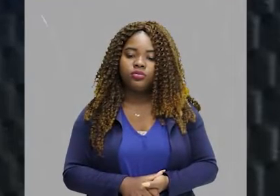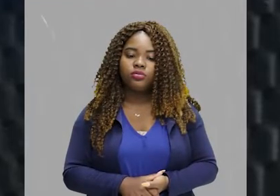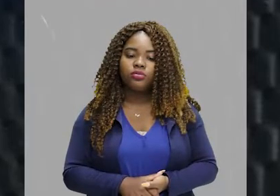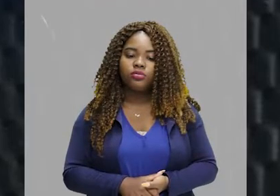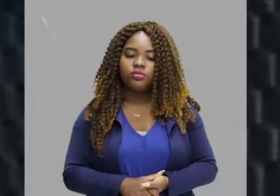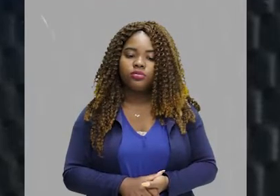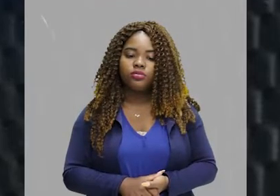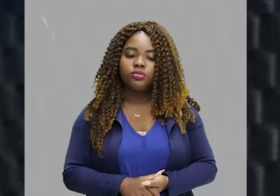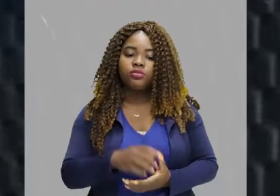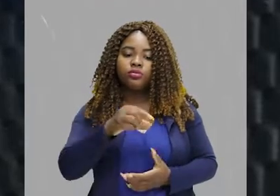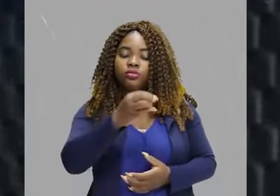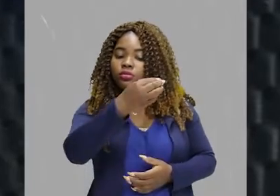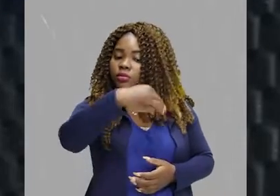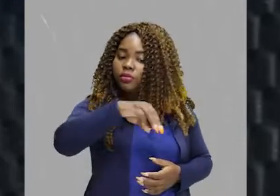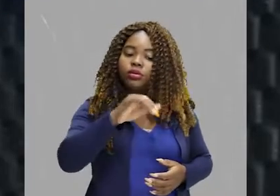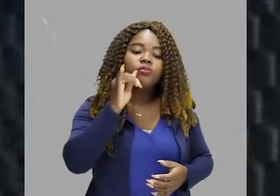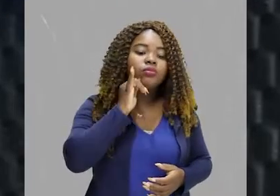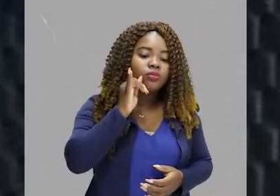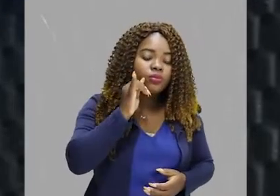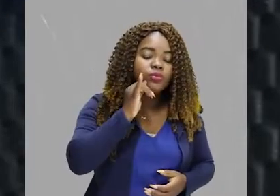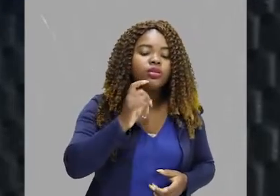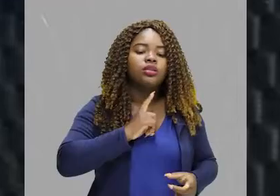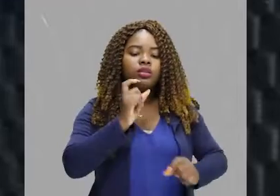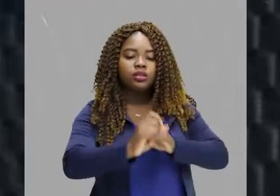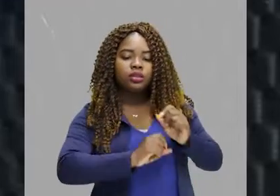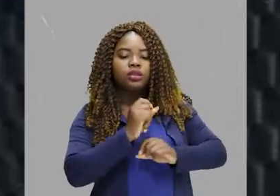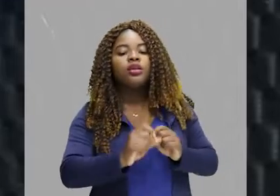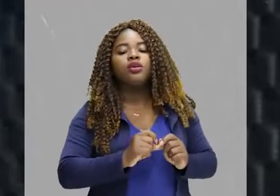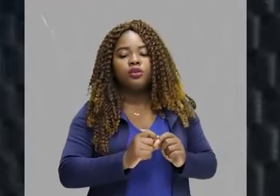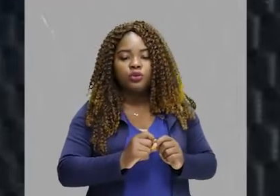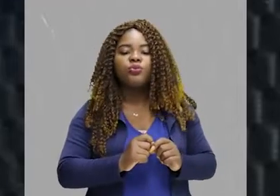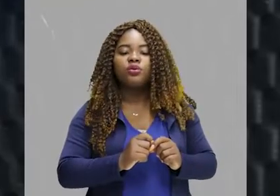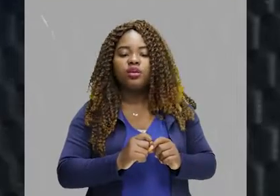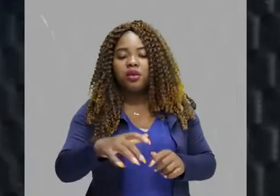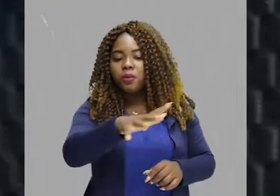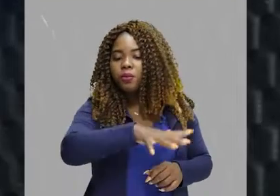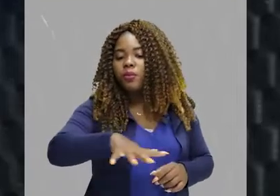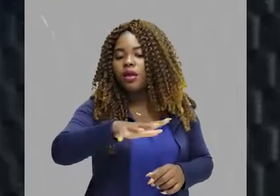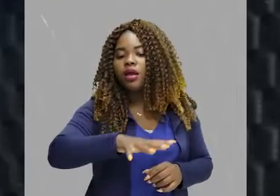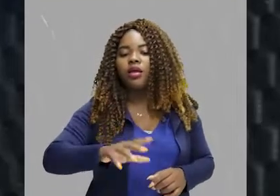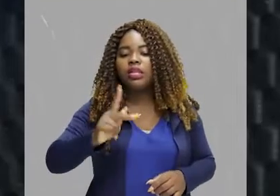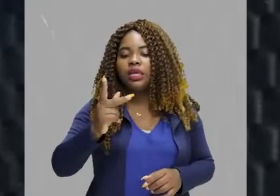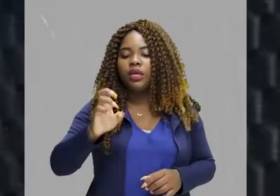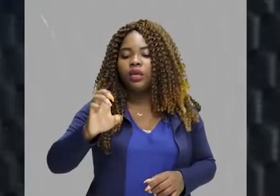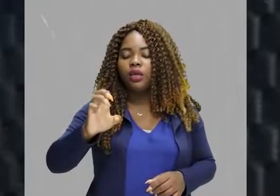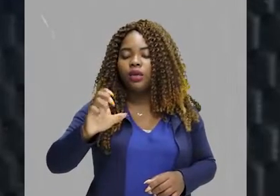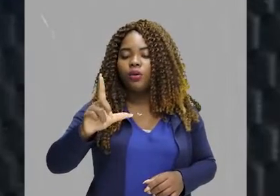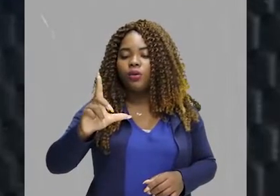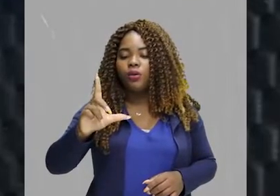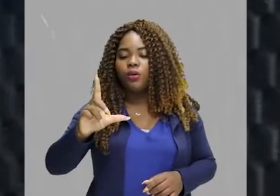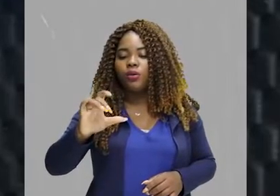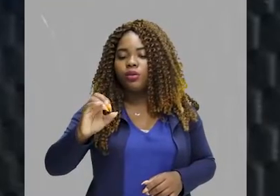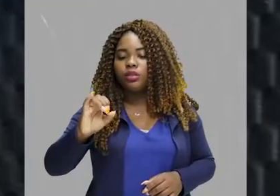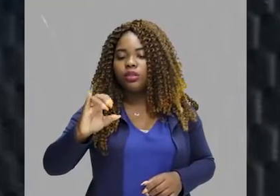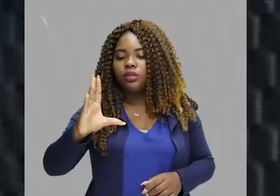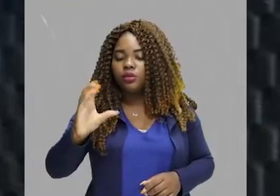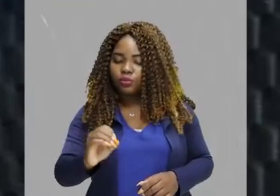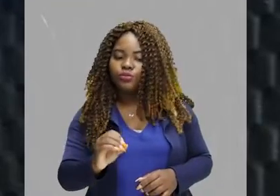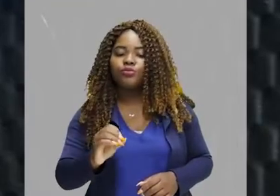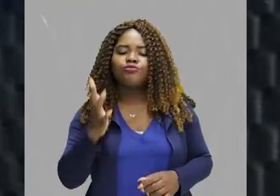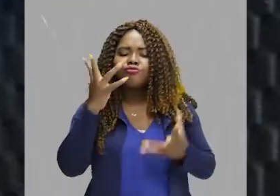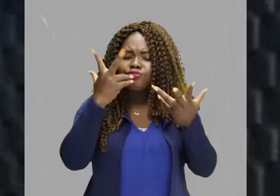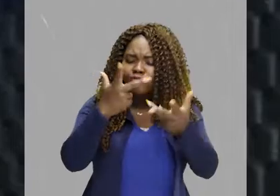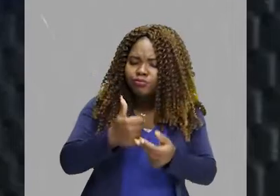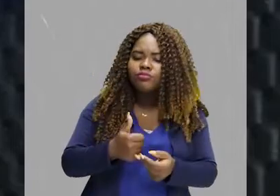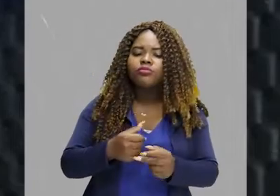Aqui no Maranhão, por exemplo, a gente tem um parque eólico muito bonito, que fica ali próximo de Paulino Neves, na região dos Lençóis Maranhenses. Então,